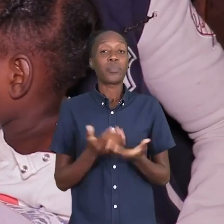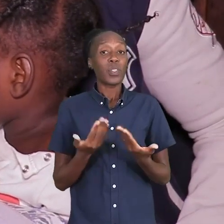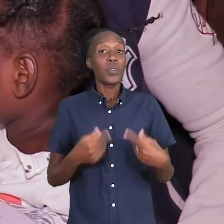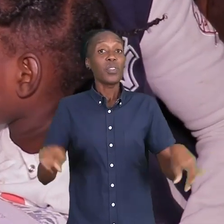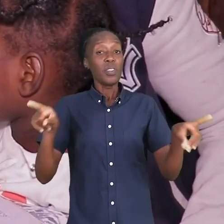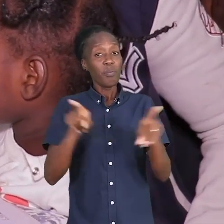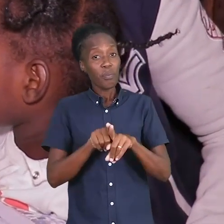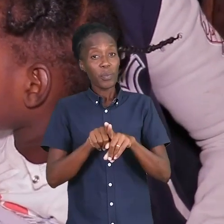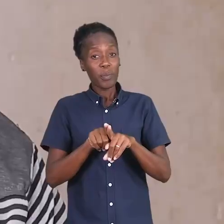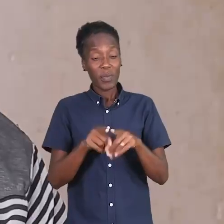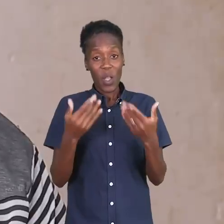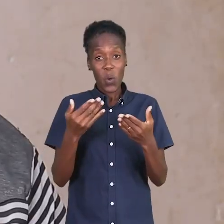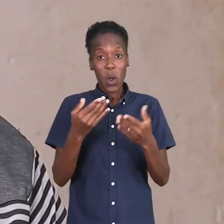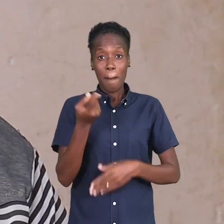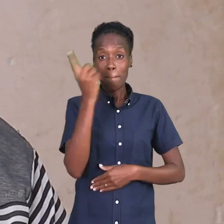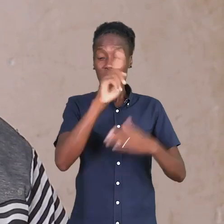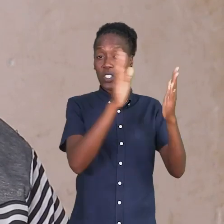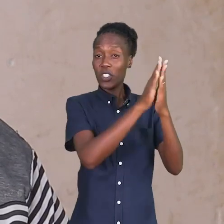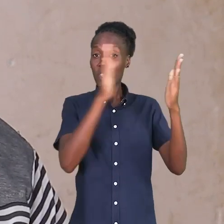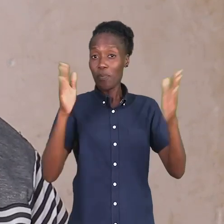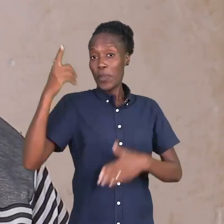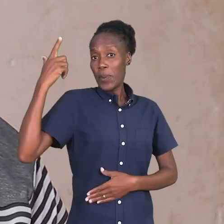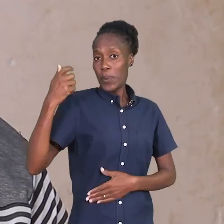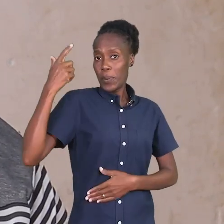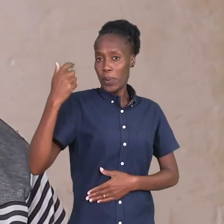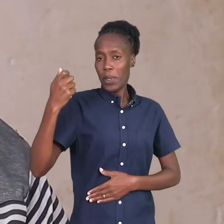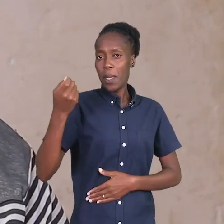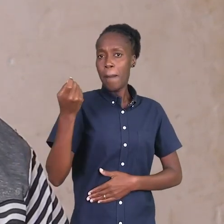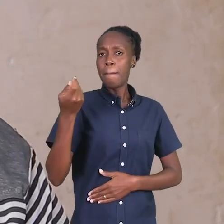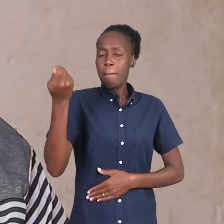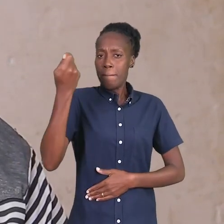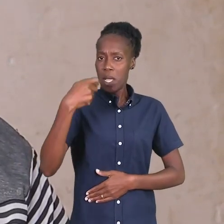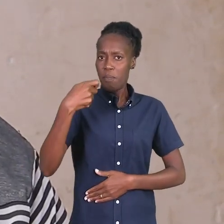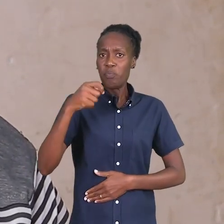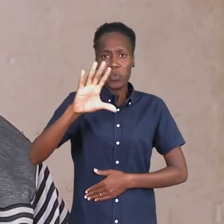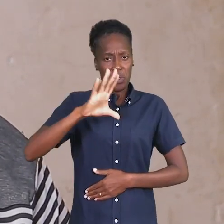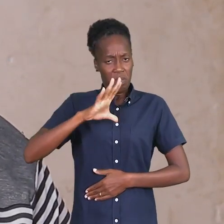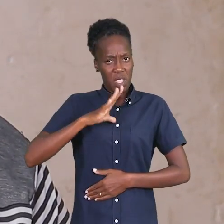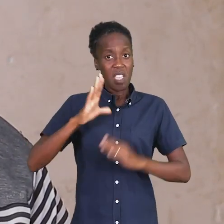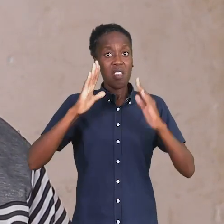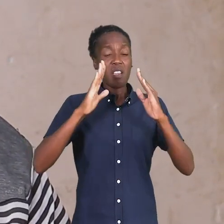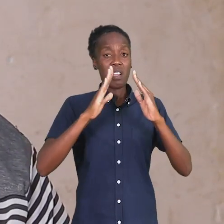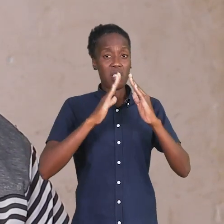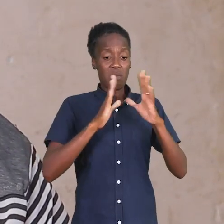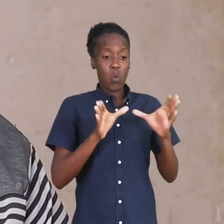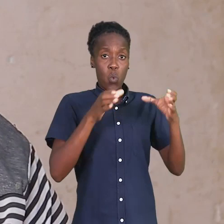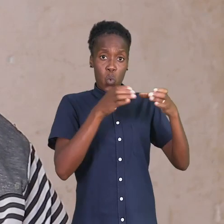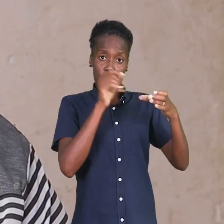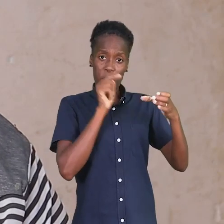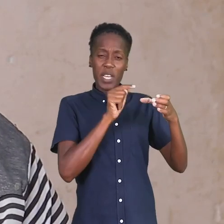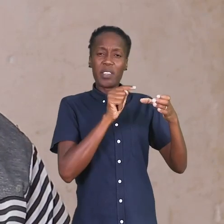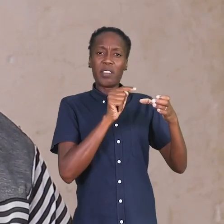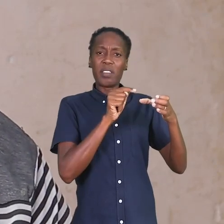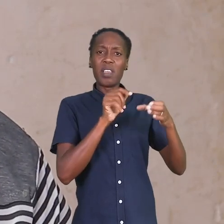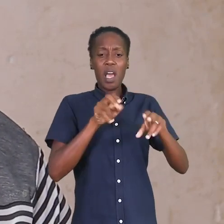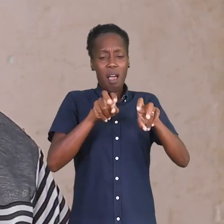Eu mesmo agora que estou aposentado, tenho um grupo de alunos que estou a dar explicação. Então, na